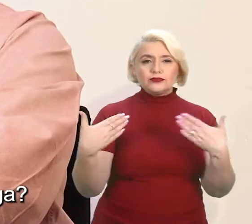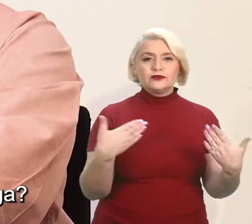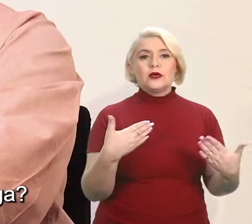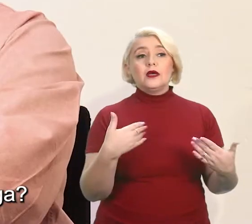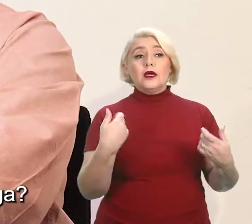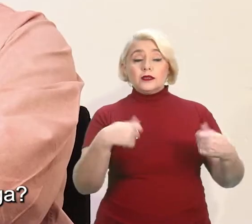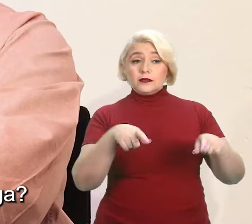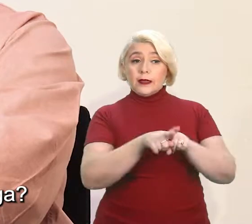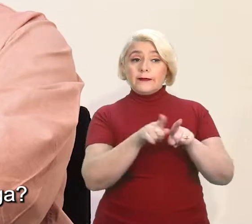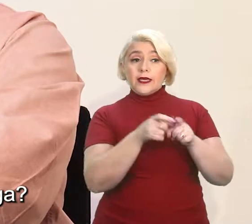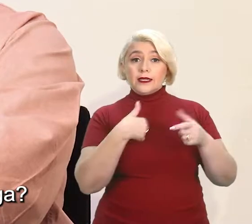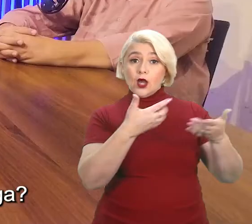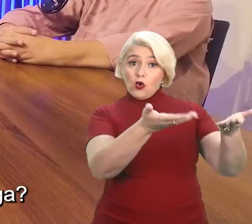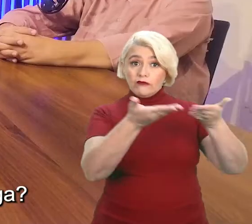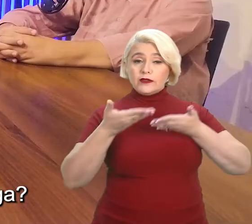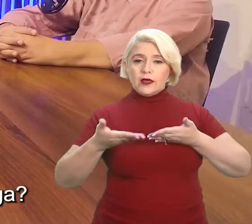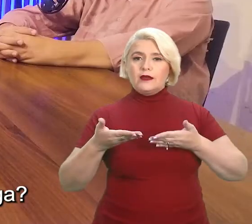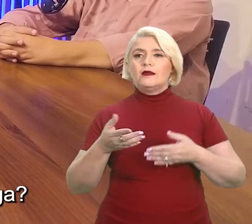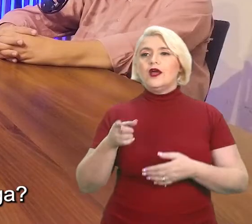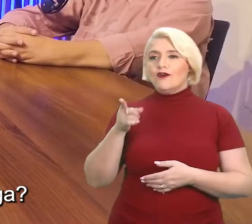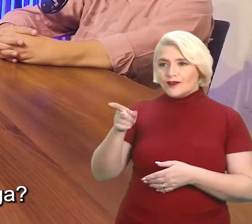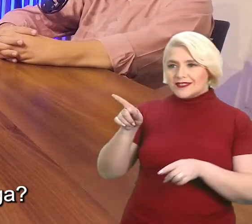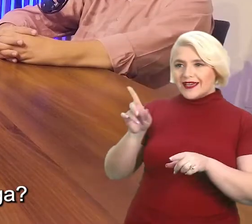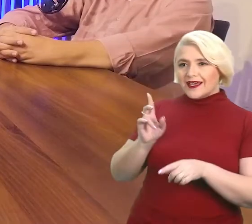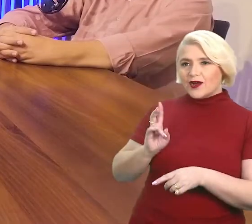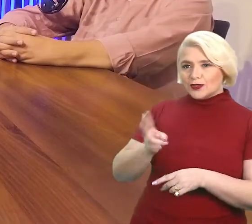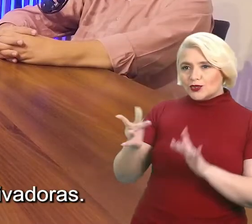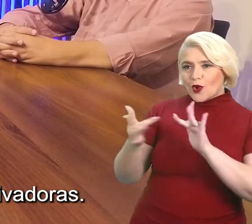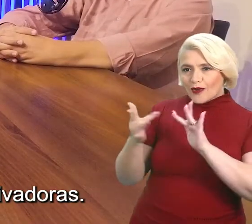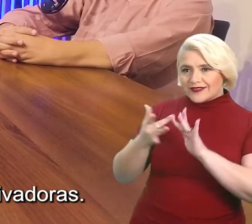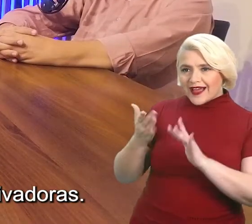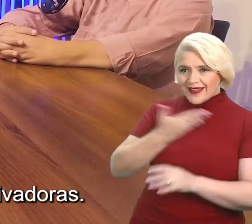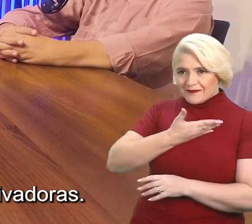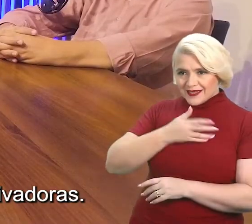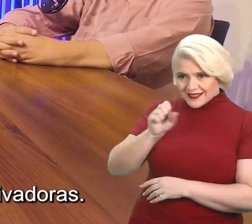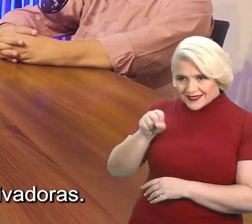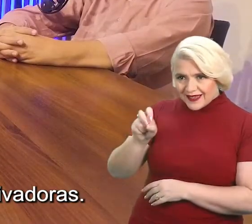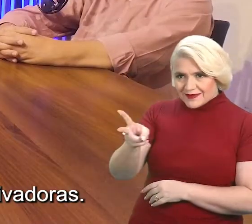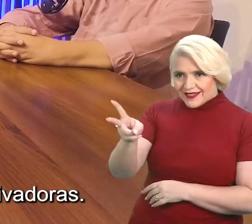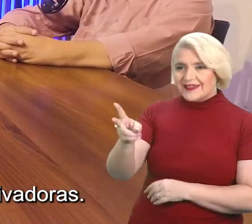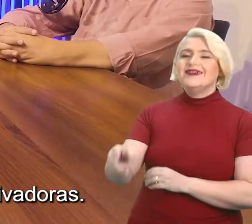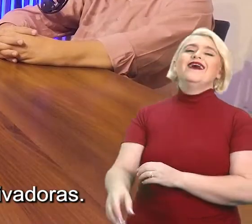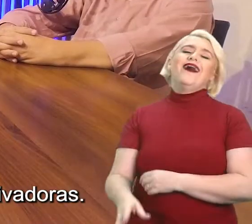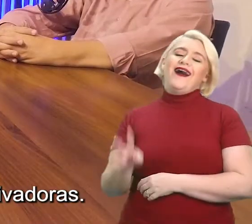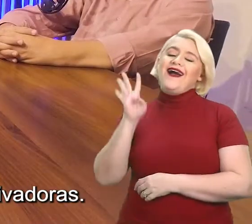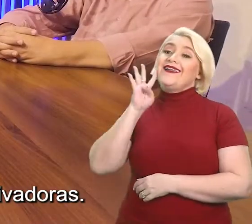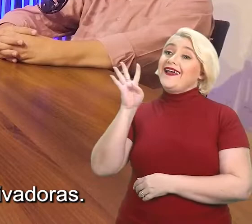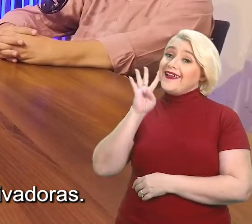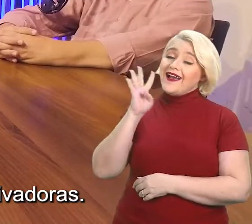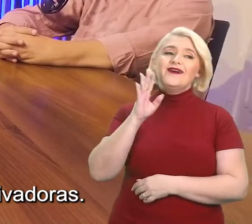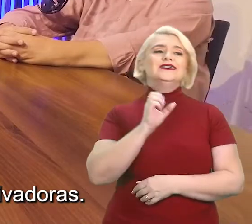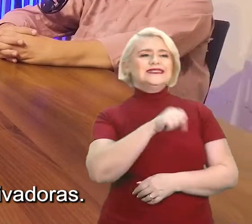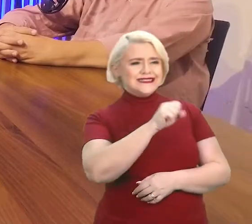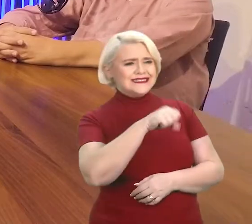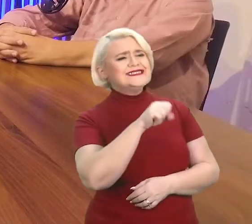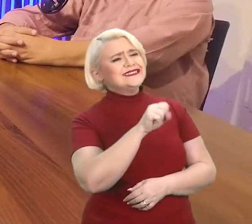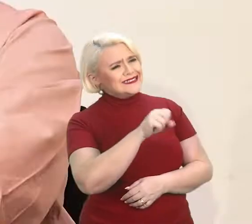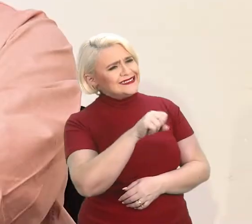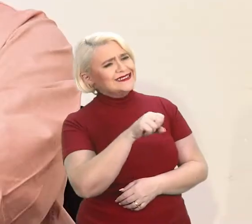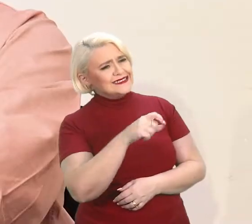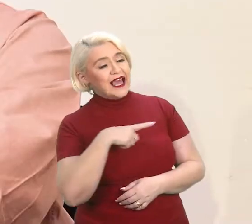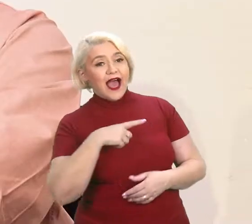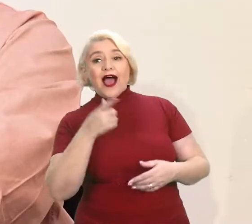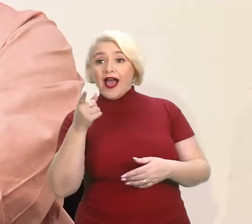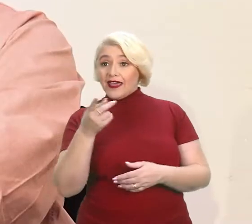Você ainda tem essas moças como amigas? Tenho sim. Ah, que legal. Então elas foram as suas incentivadoras. Exato.